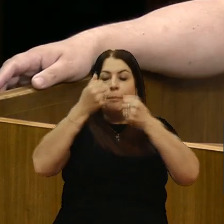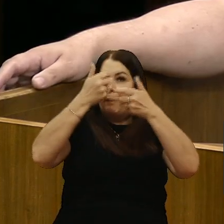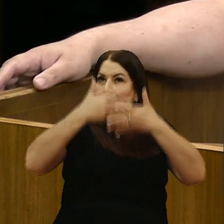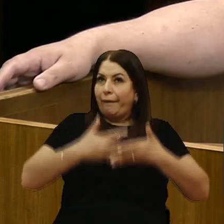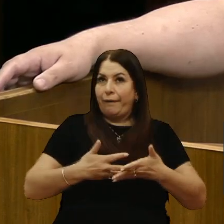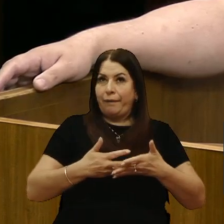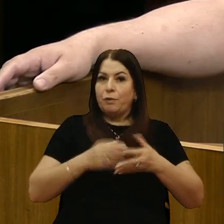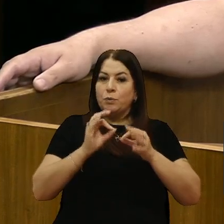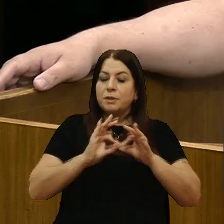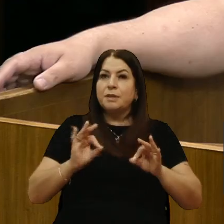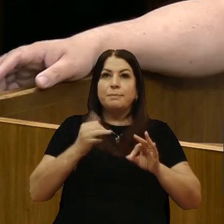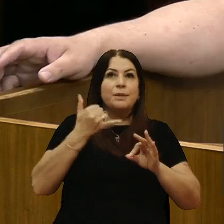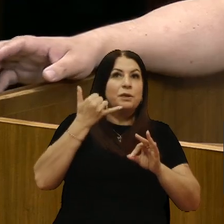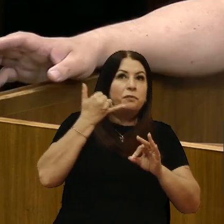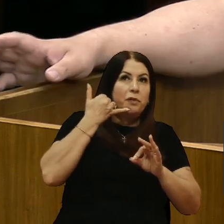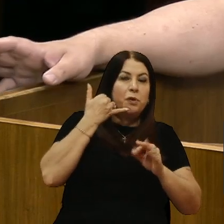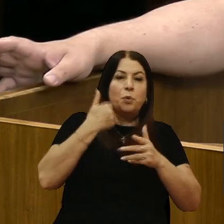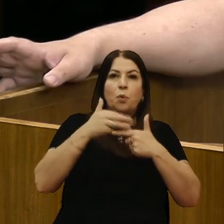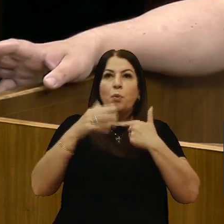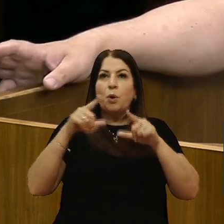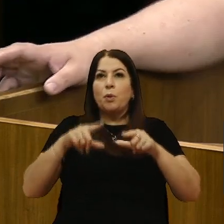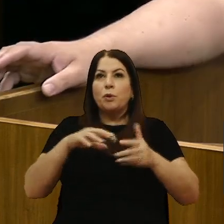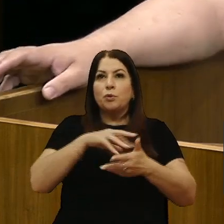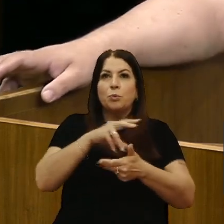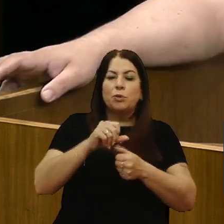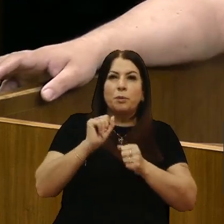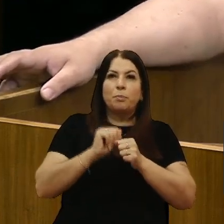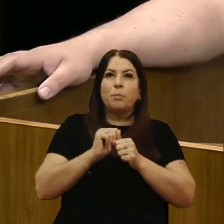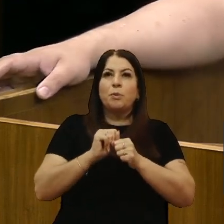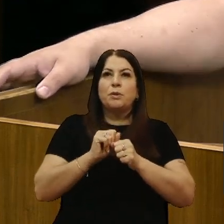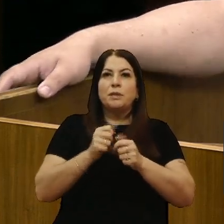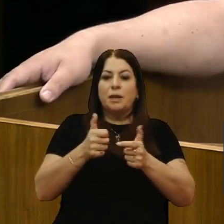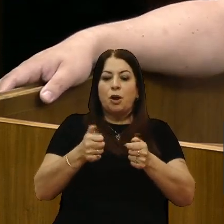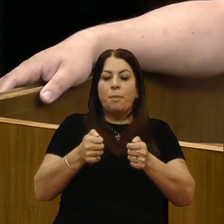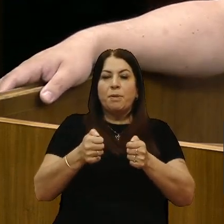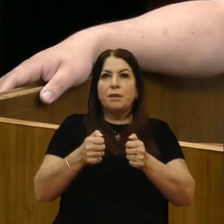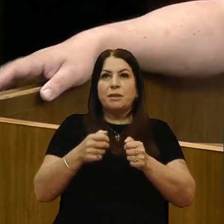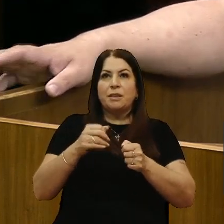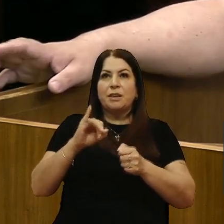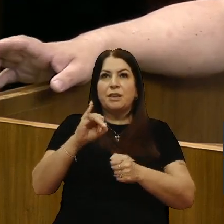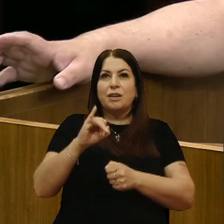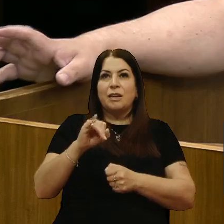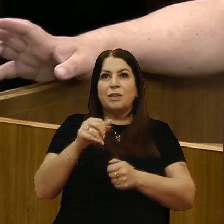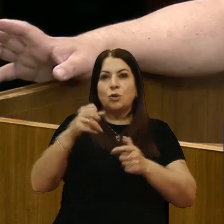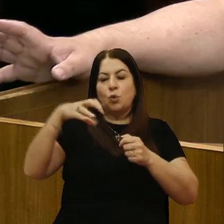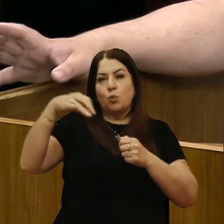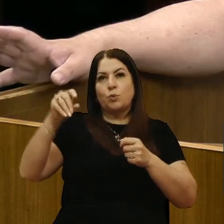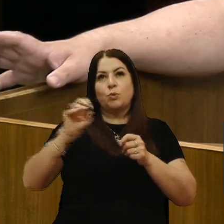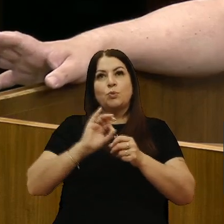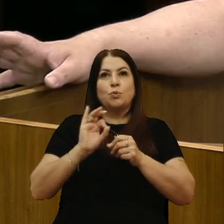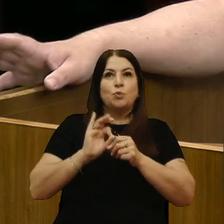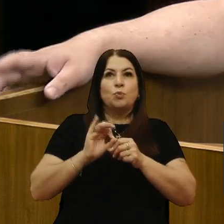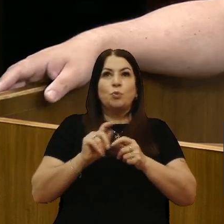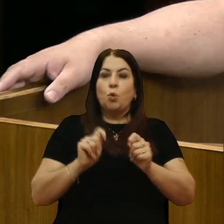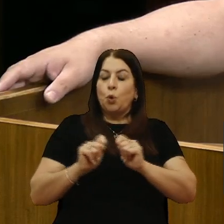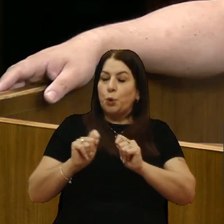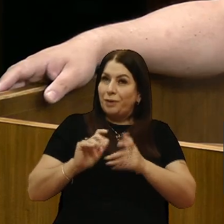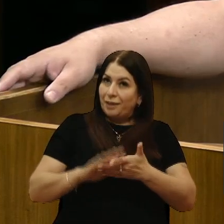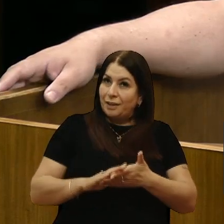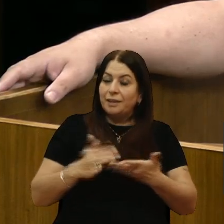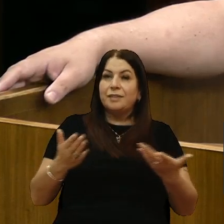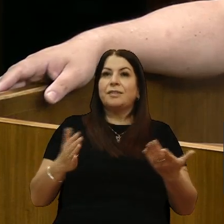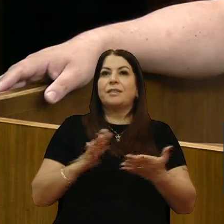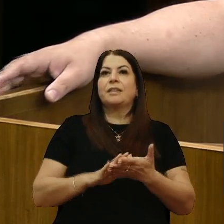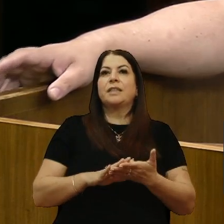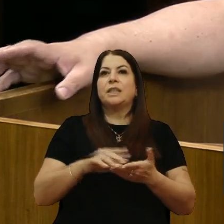um simples celular, em qualquer lugar do mundo, tu pode comandar as luzes da Júlia de Castilhos, claro, tudo muito controlado, e